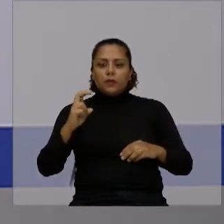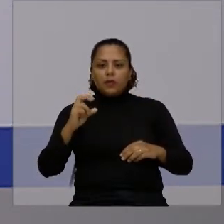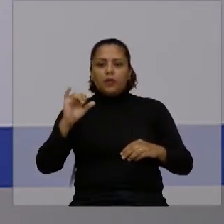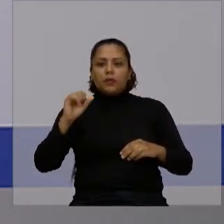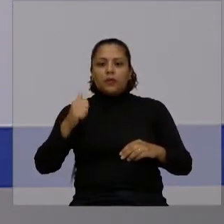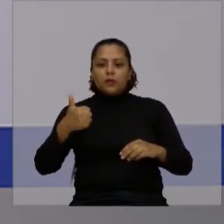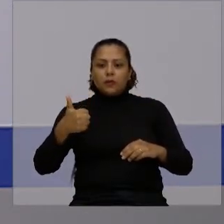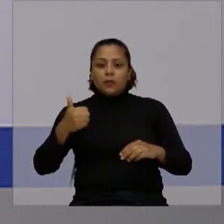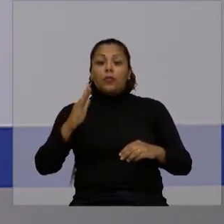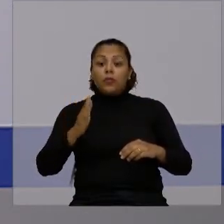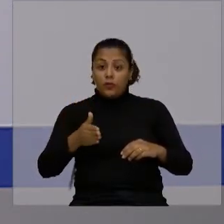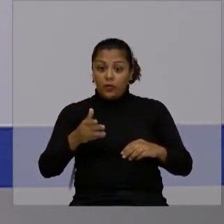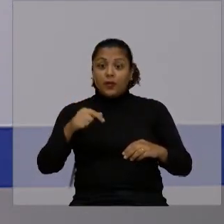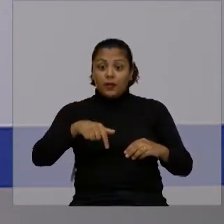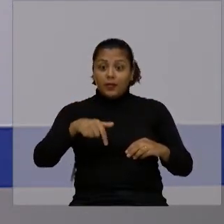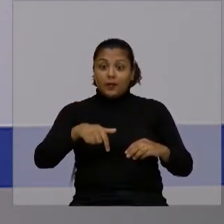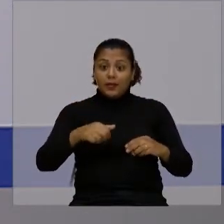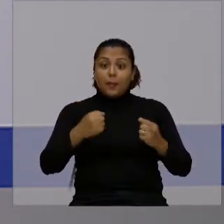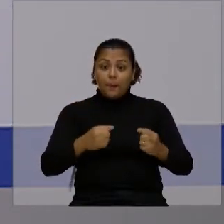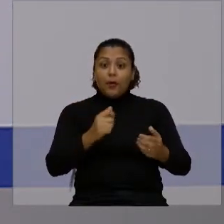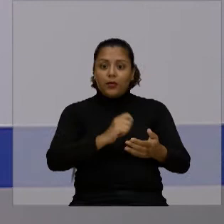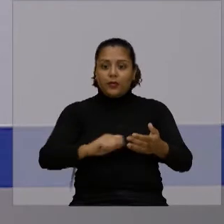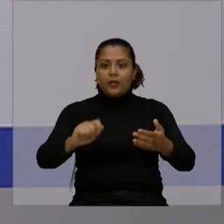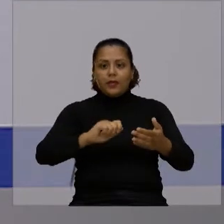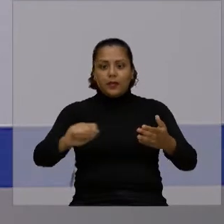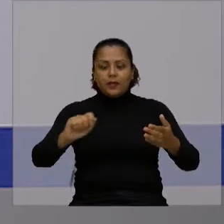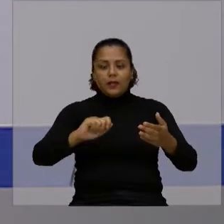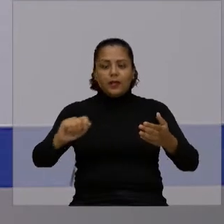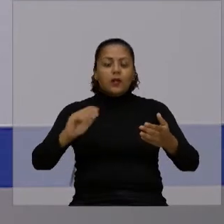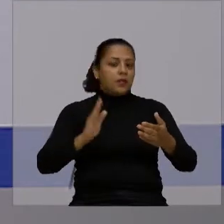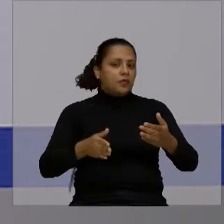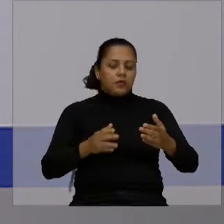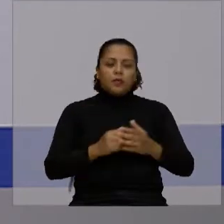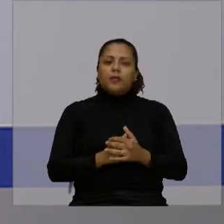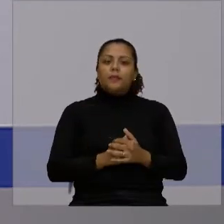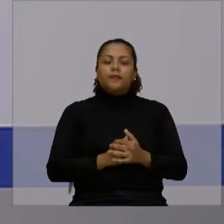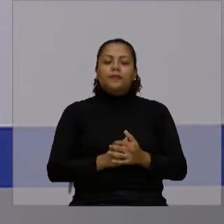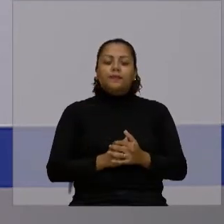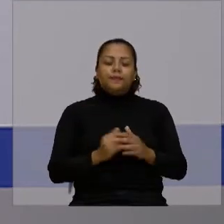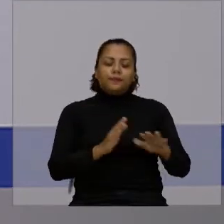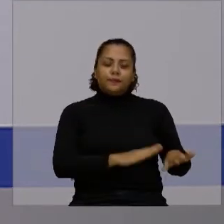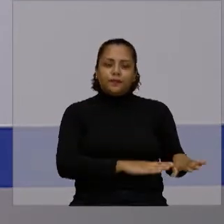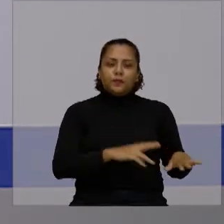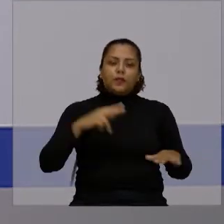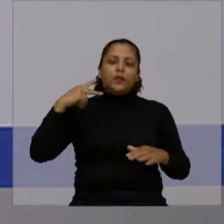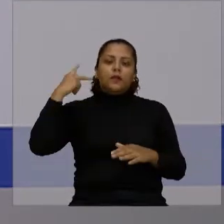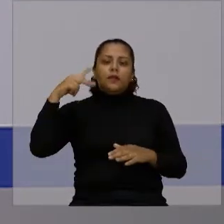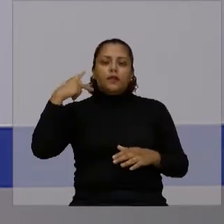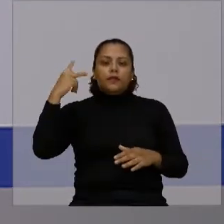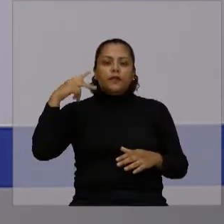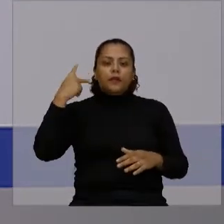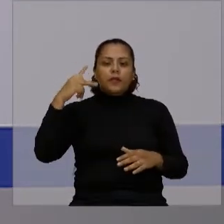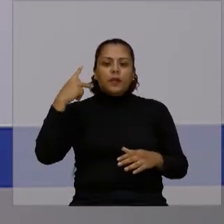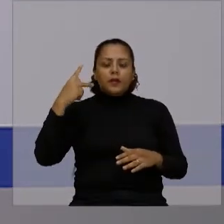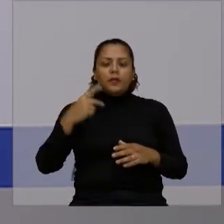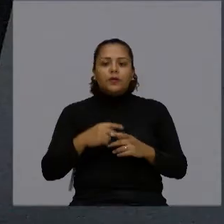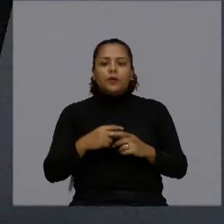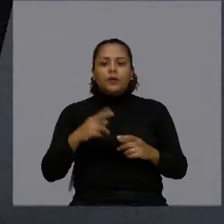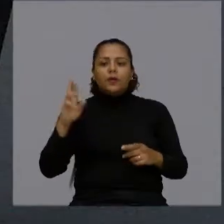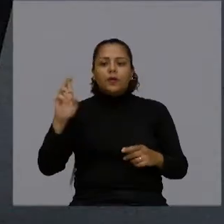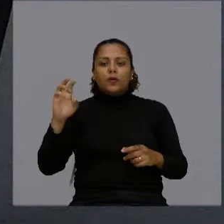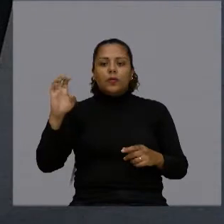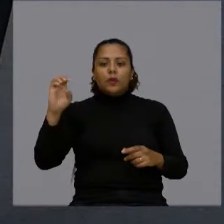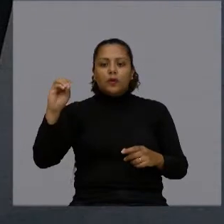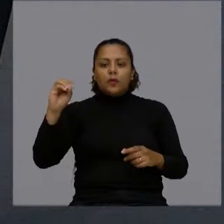disponível já para todos assinarem, se desejarem. Com a palavra, nobre vereador Roberto